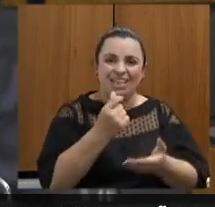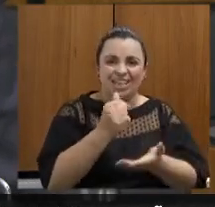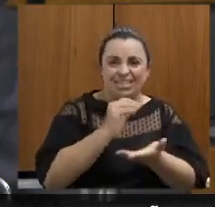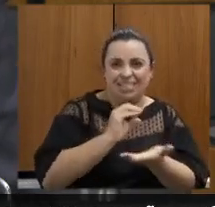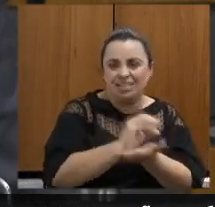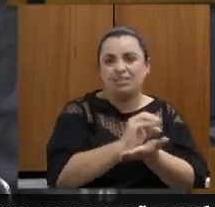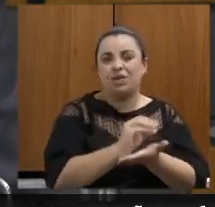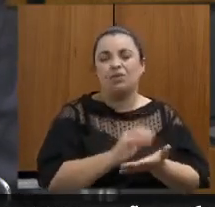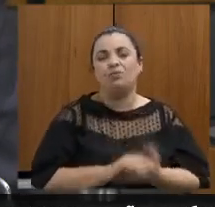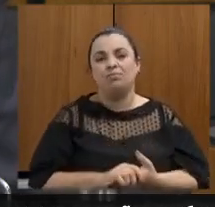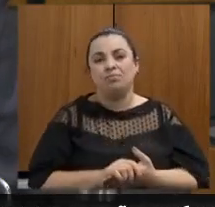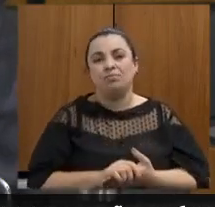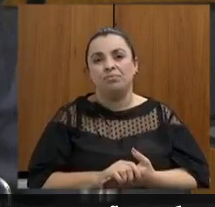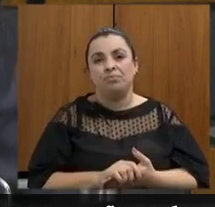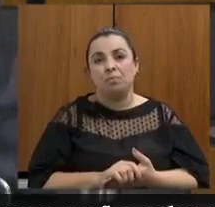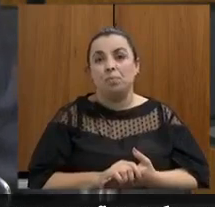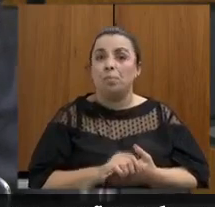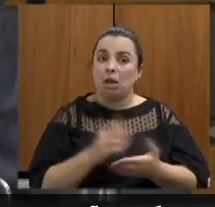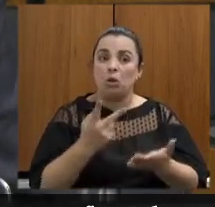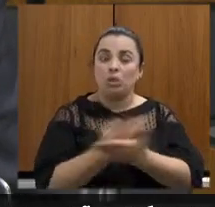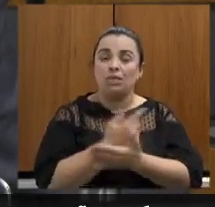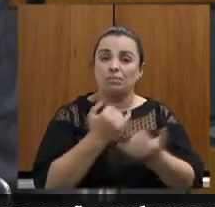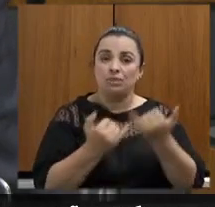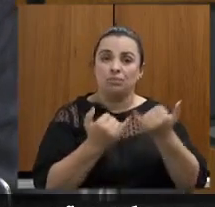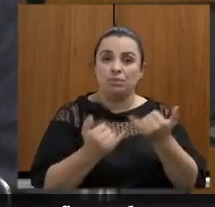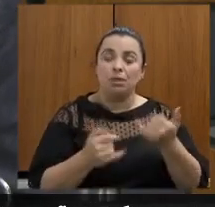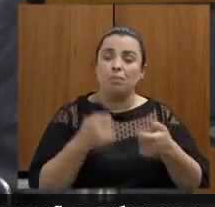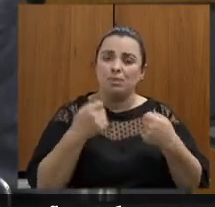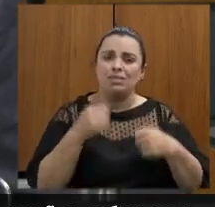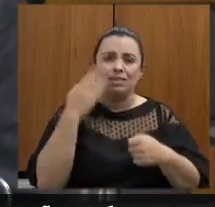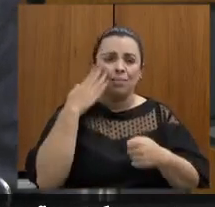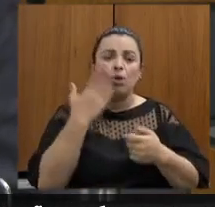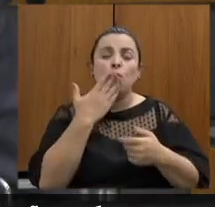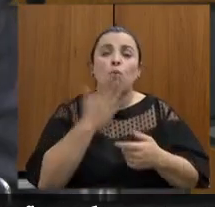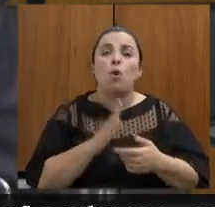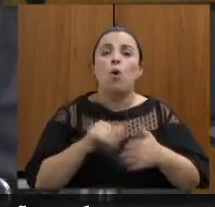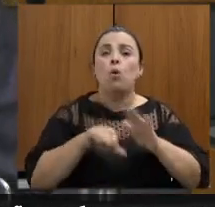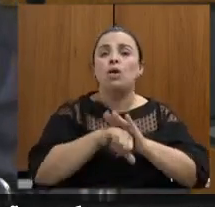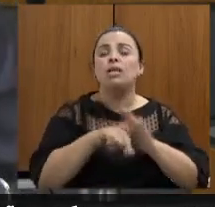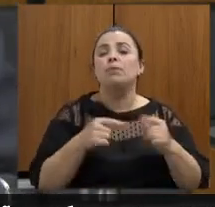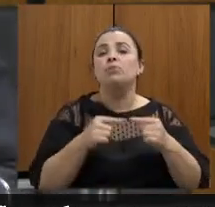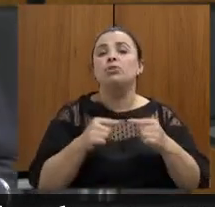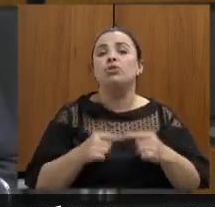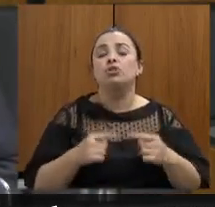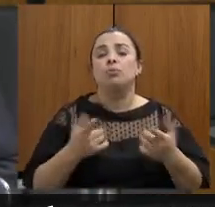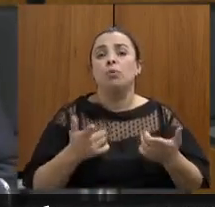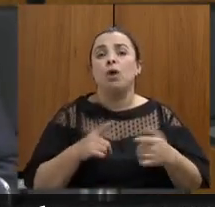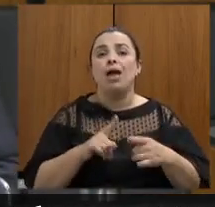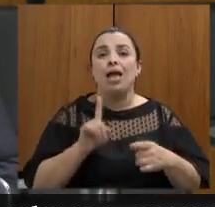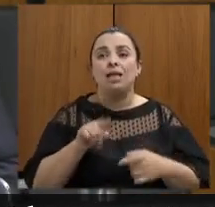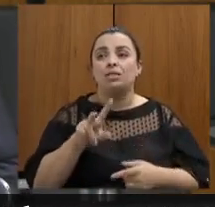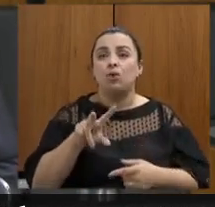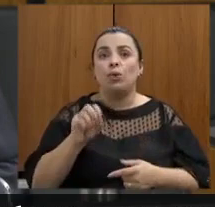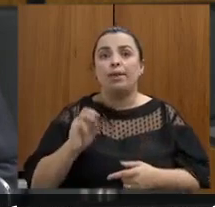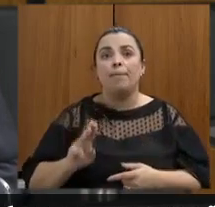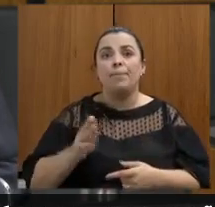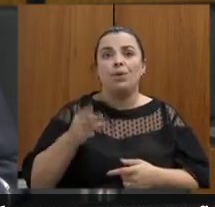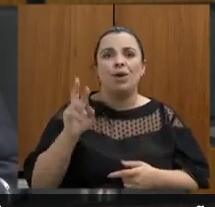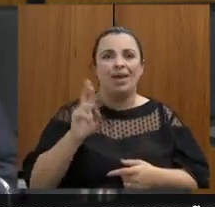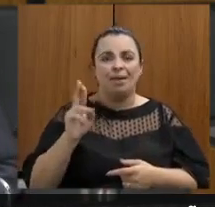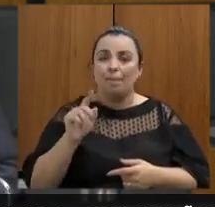porque você tem que ter uma nave específico dessa da materialidade da desse crime mas em média assim eu não tinha menos que 50 mil reais